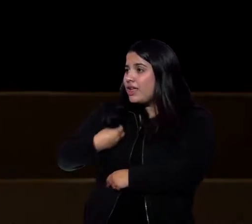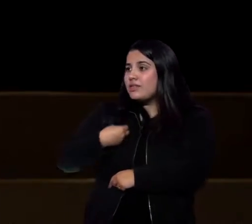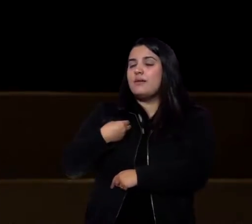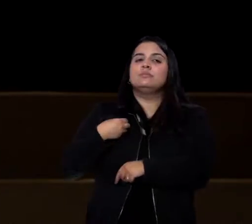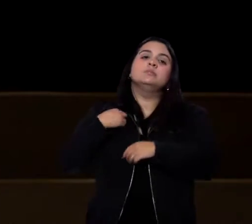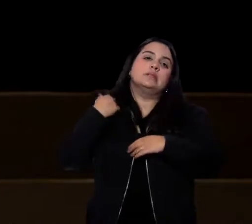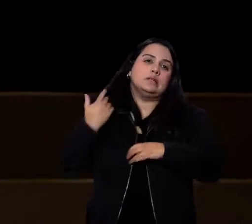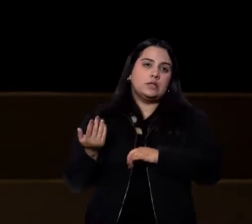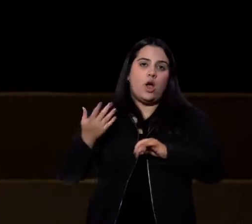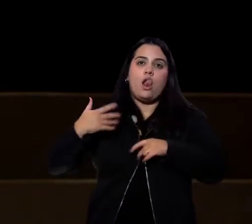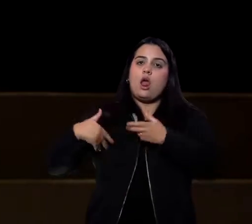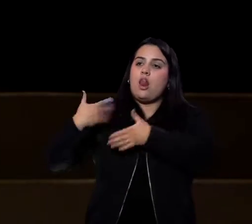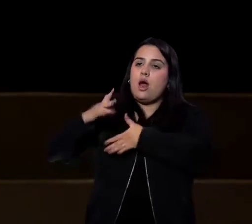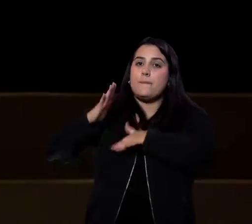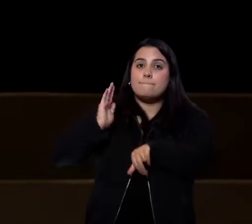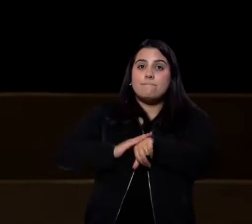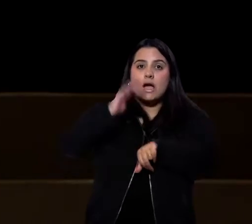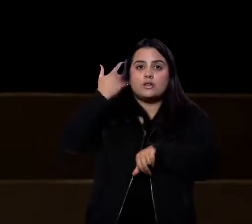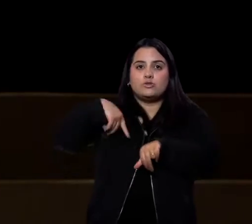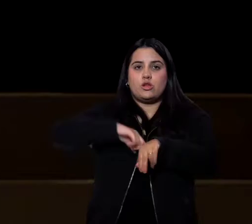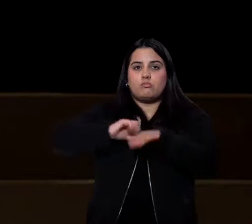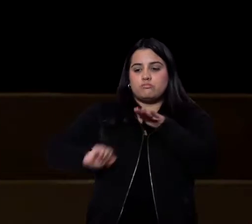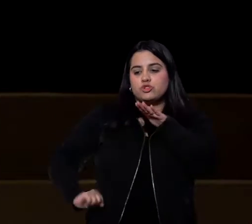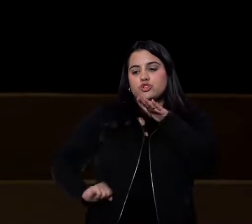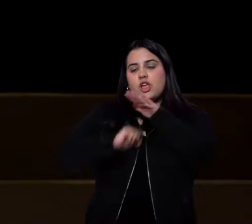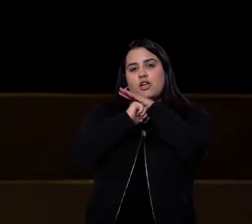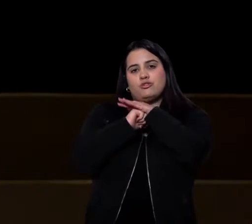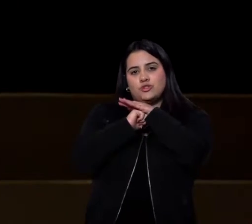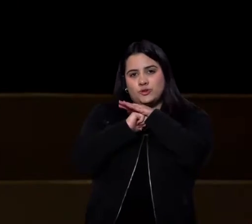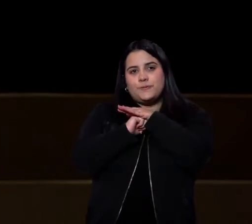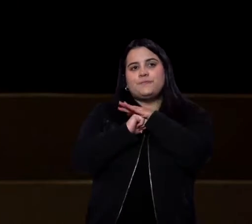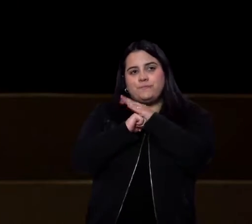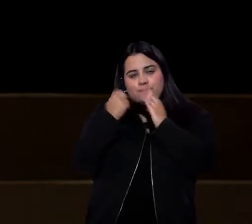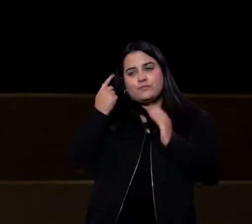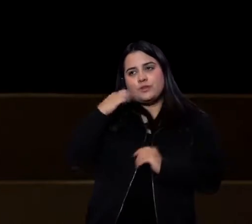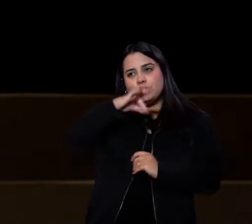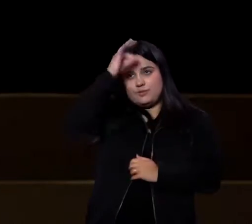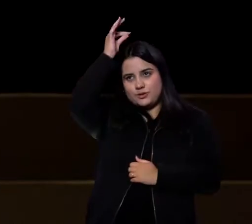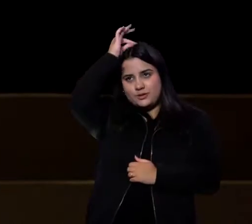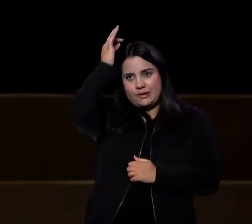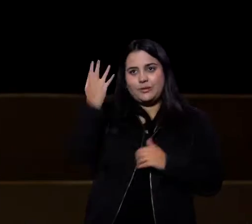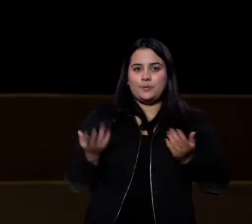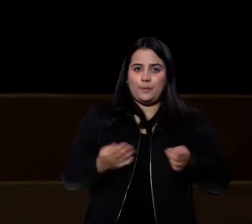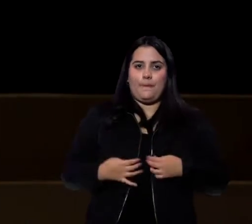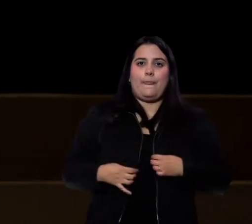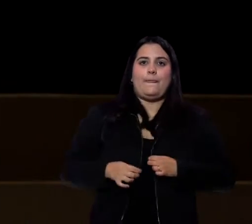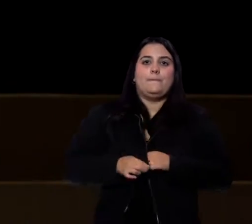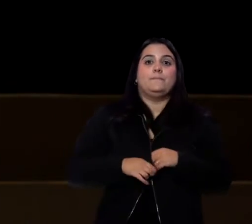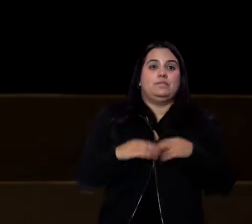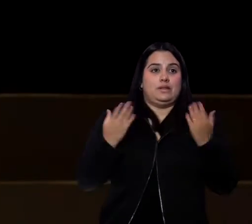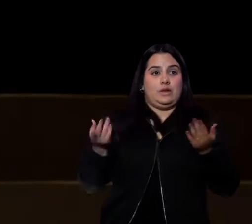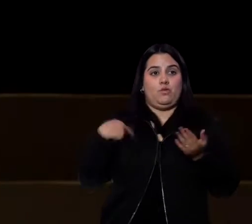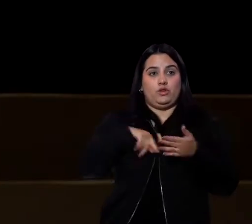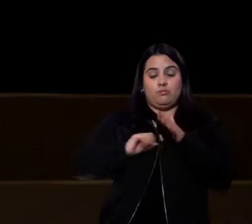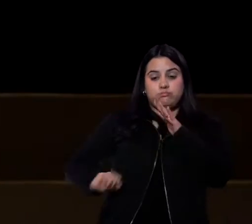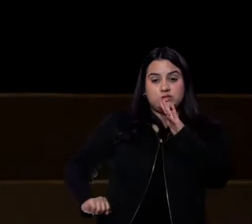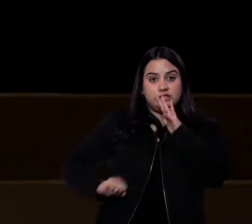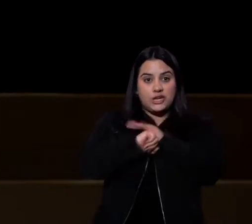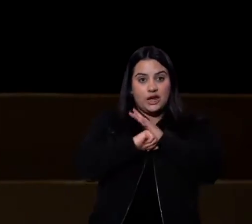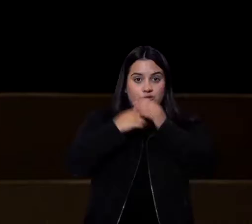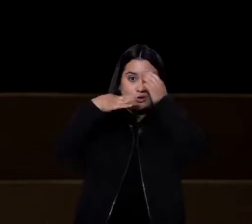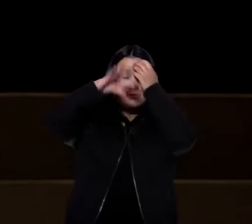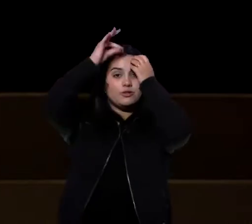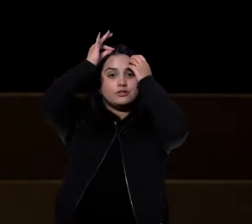vez mais nós somos cheios do Espírito Santo, tá? E quando somos cheios do Espírito Santo, coisas maiores